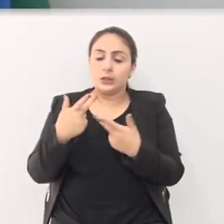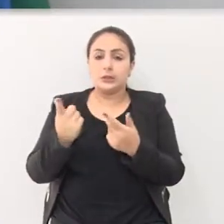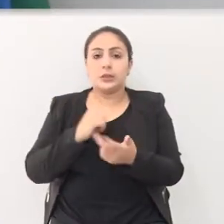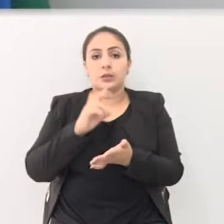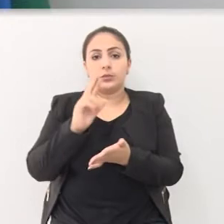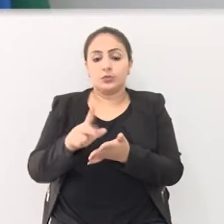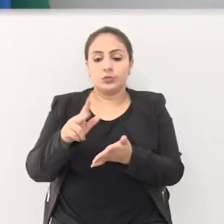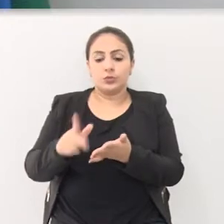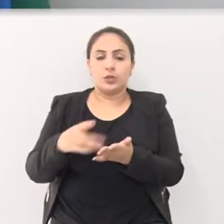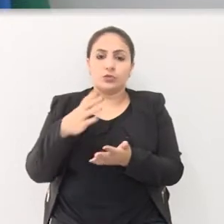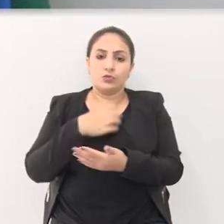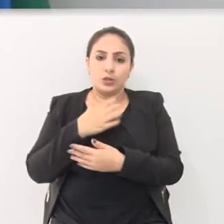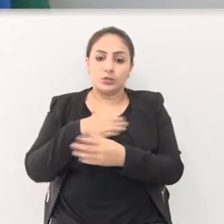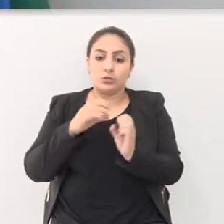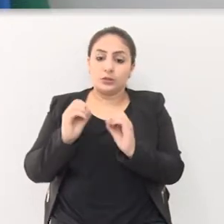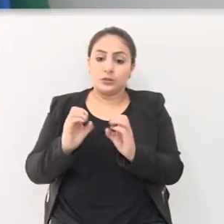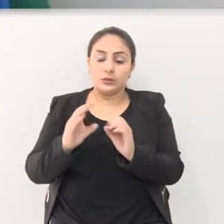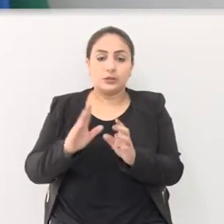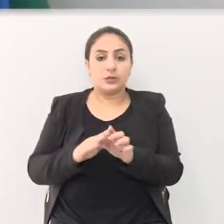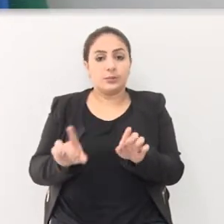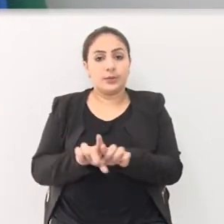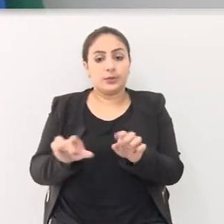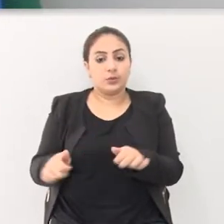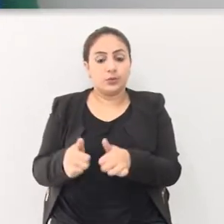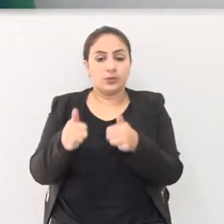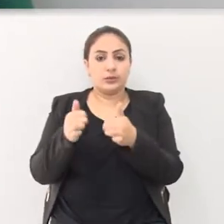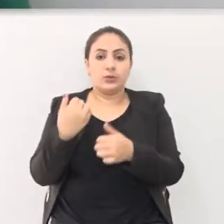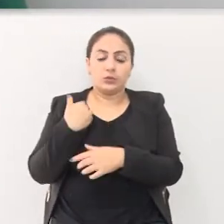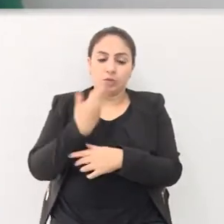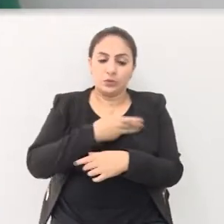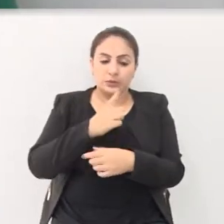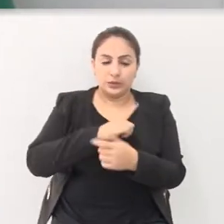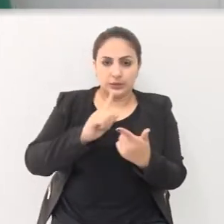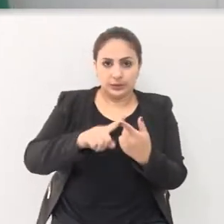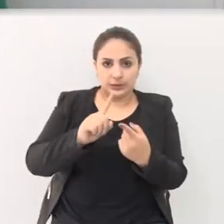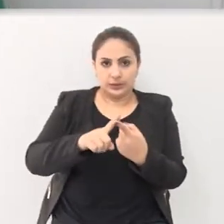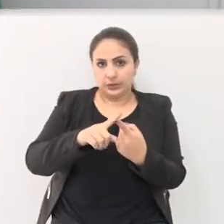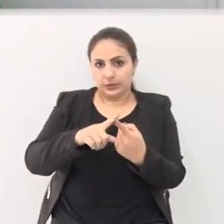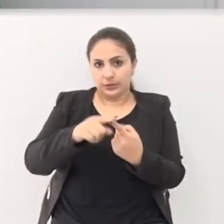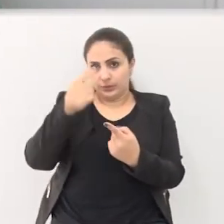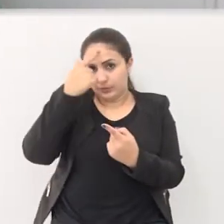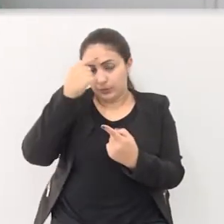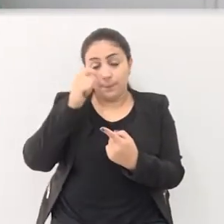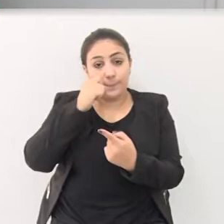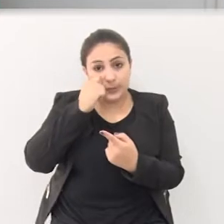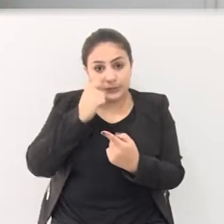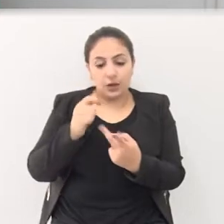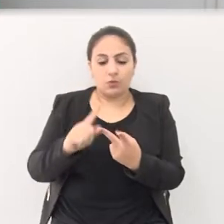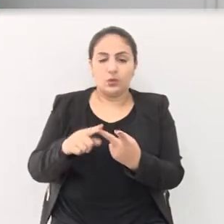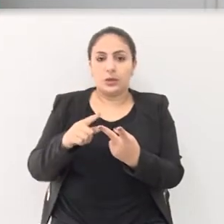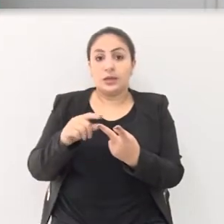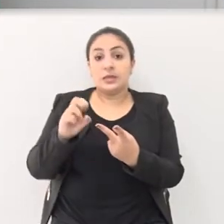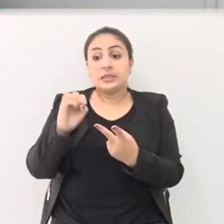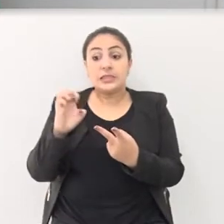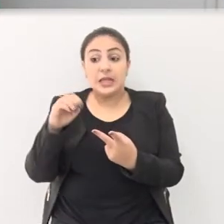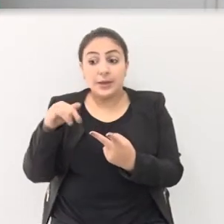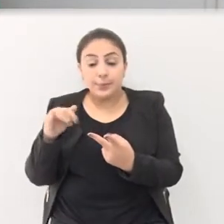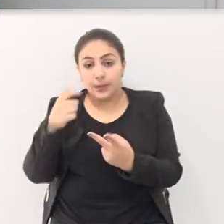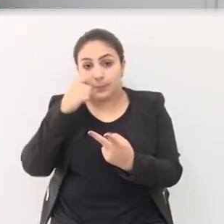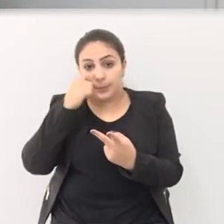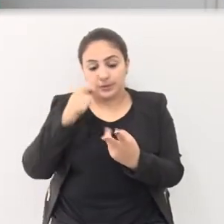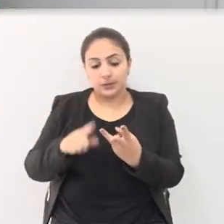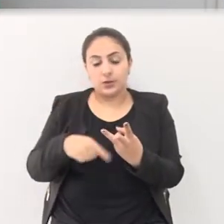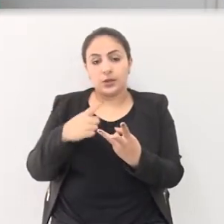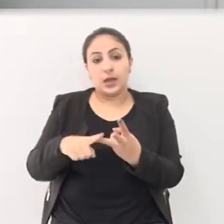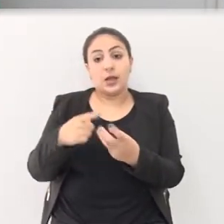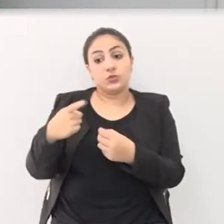falei que nós temos diversas formas de ensino e de qualificação. Nós temos a graduação presencial, graduação